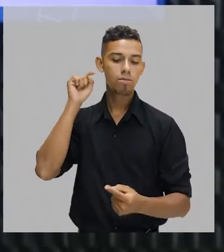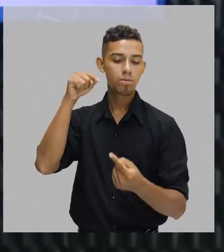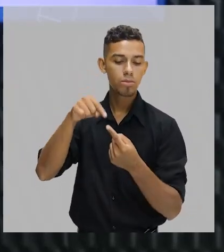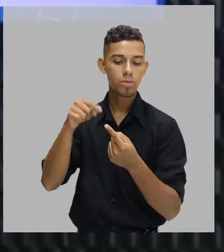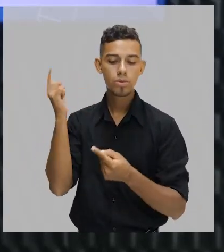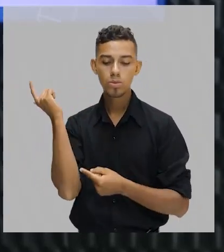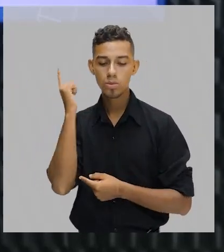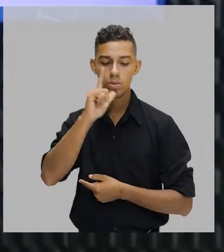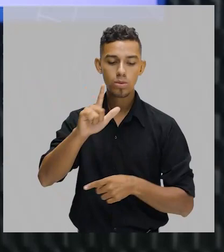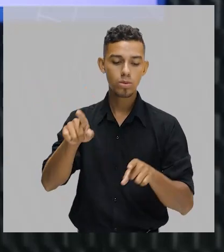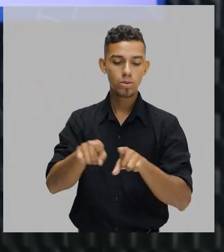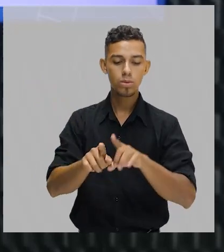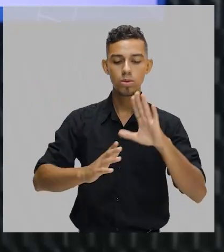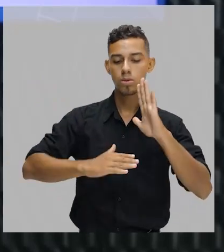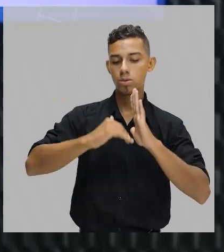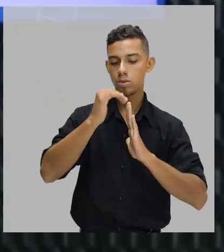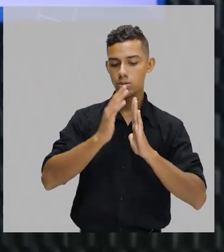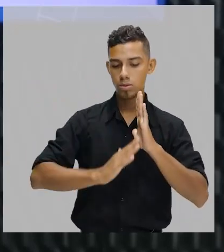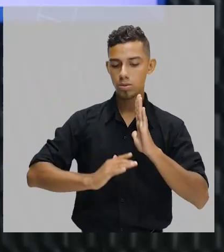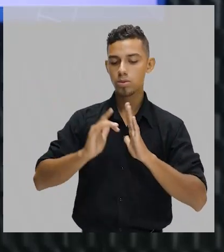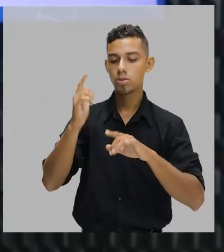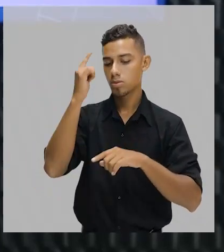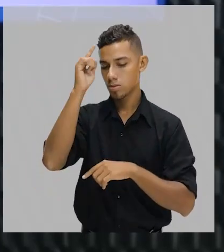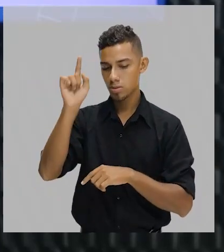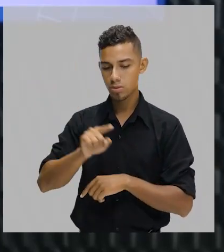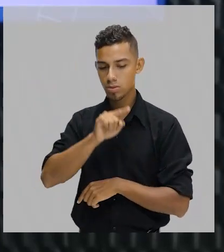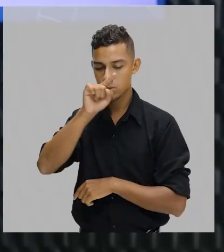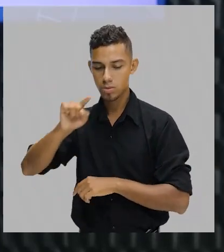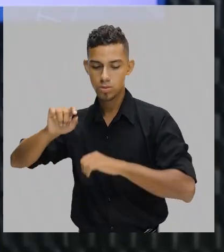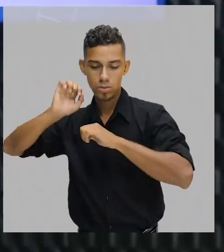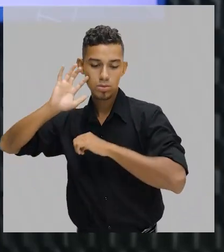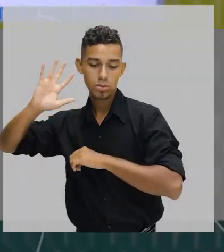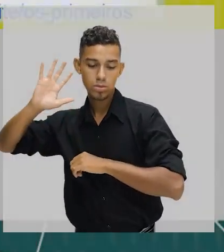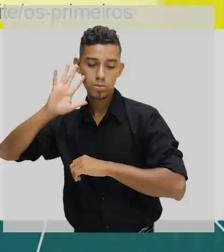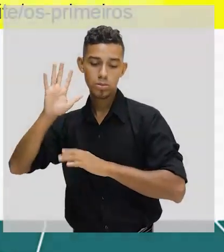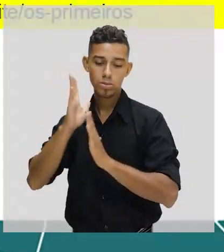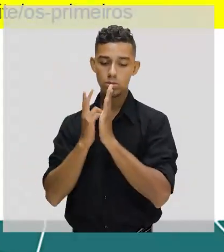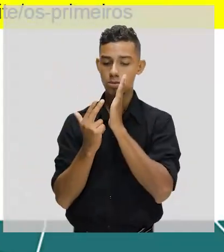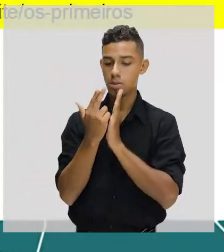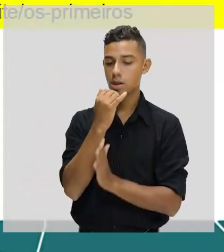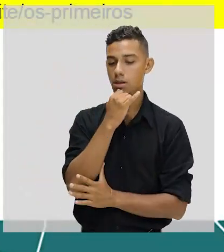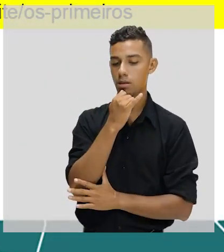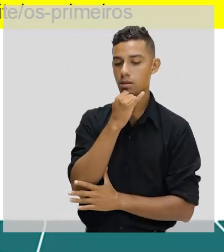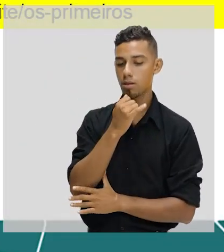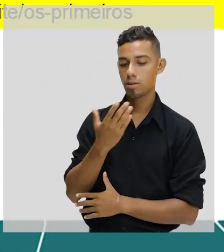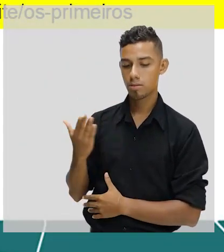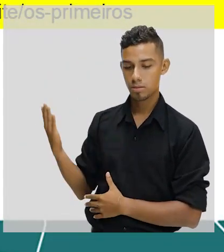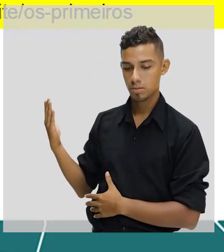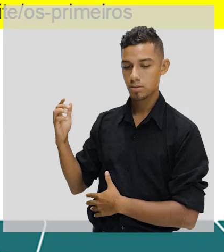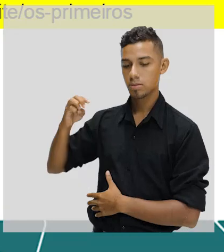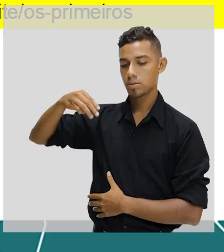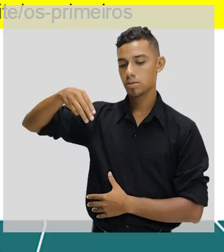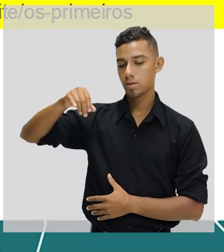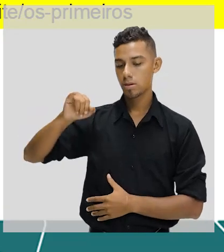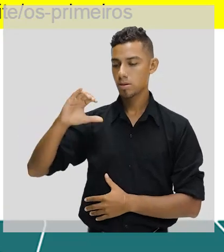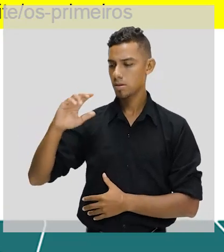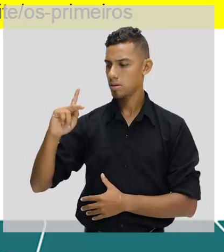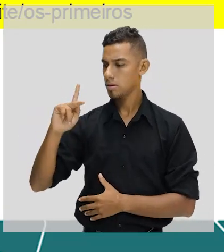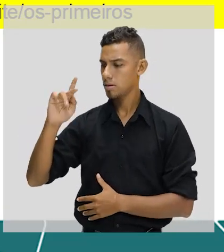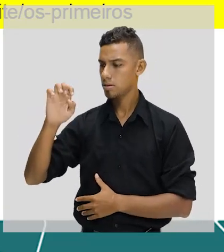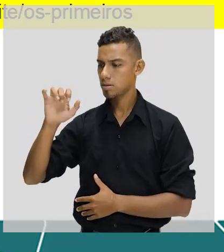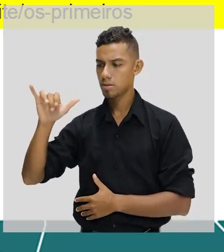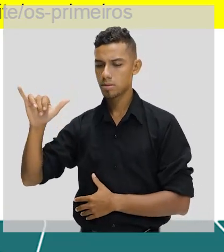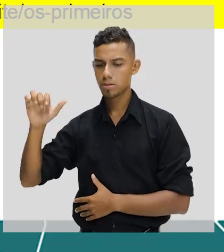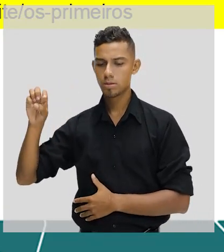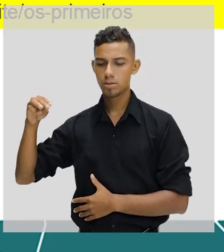esboço, a uma pintura, uma ilustração ou às vezes um desenho também. Exemplo: o Mickey Mouse. O esboço original desse